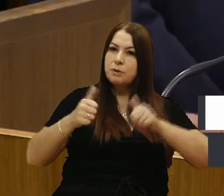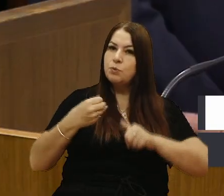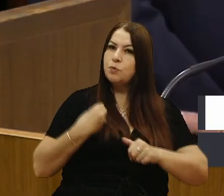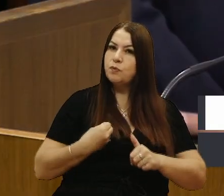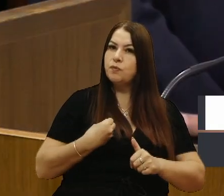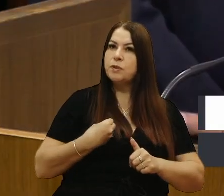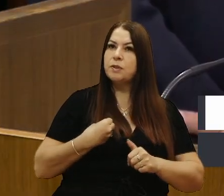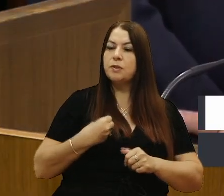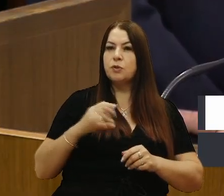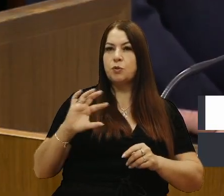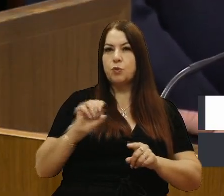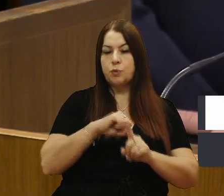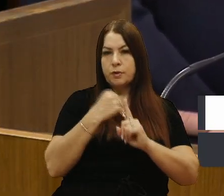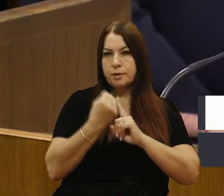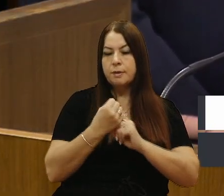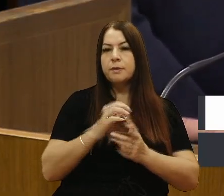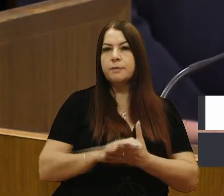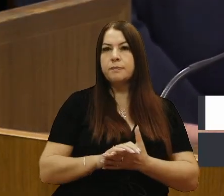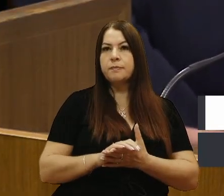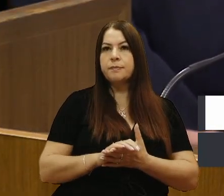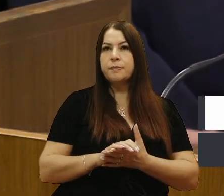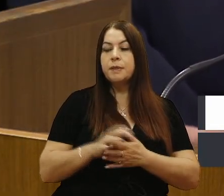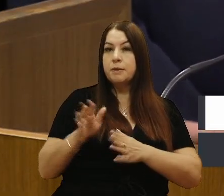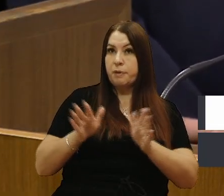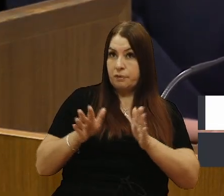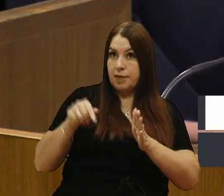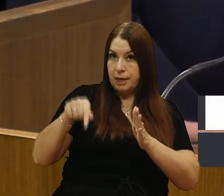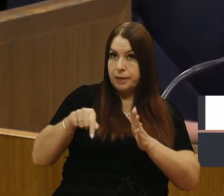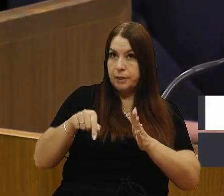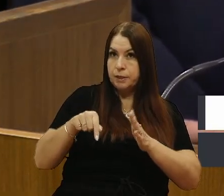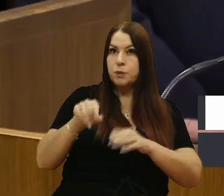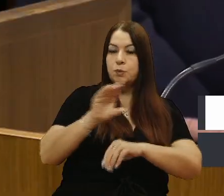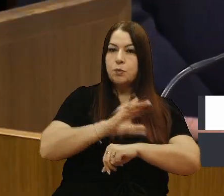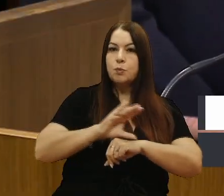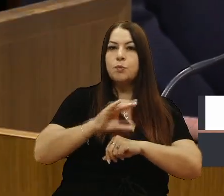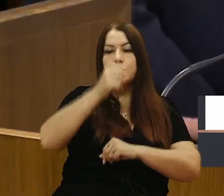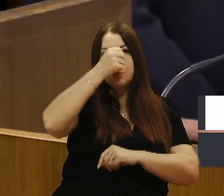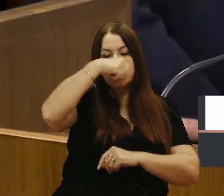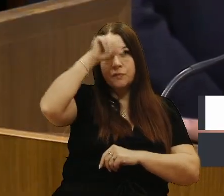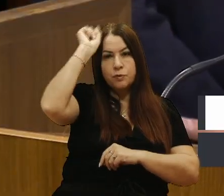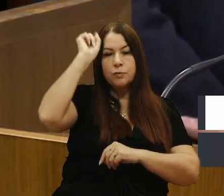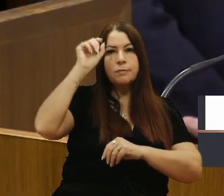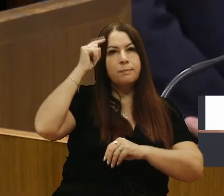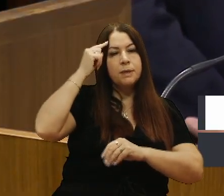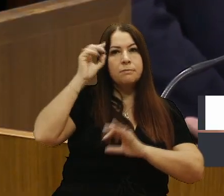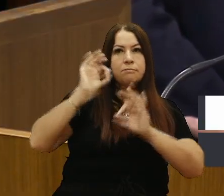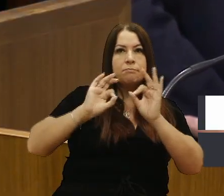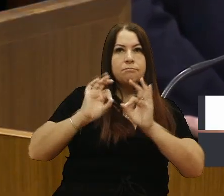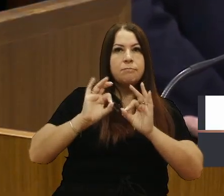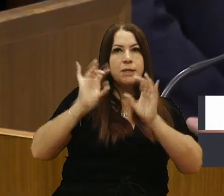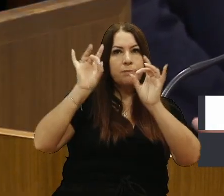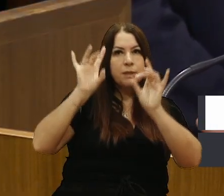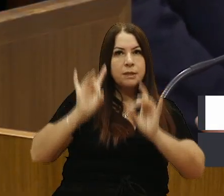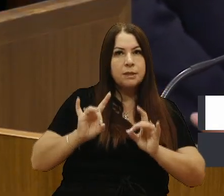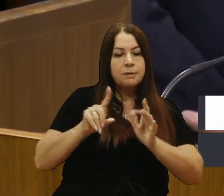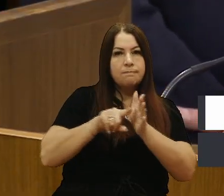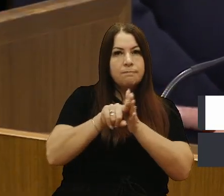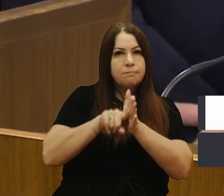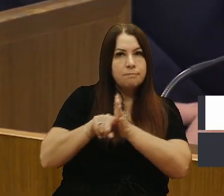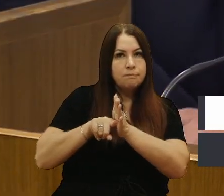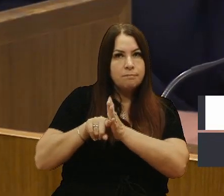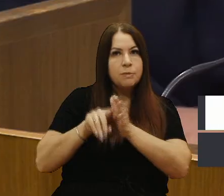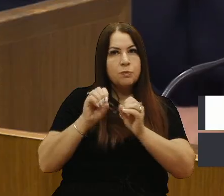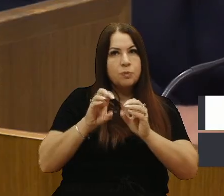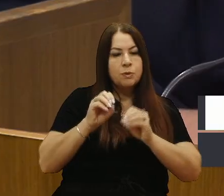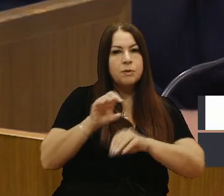da sociedade. Para viabilizar o curso, a universidade elaborou uma especialização em pesquisa e